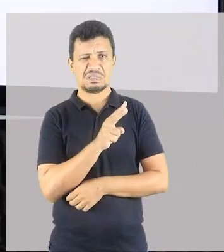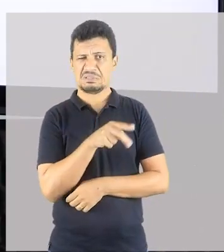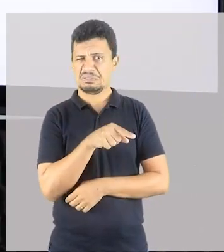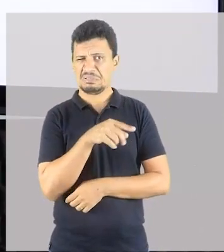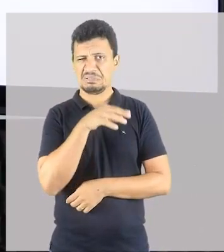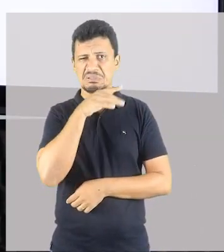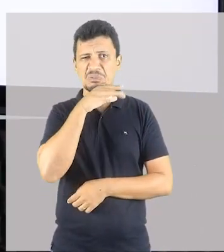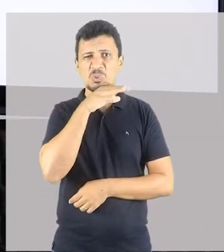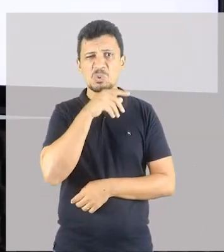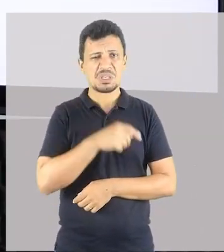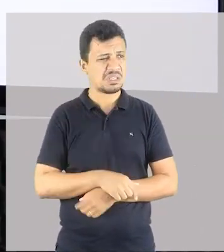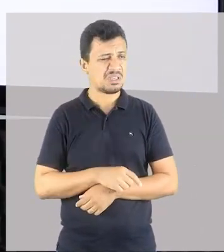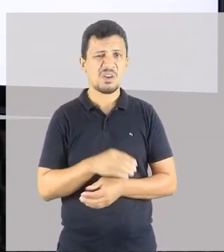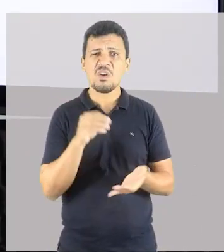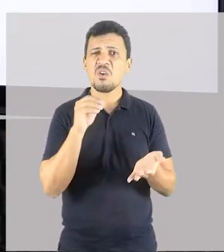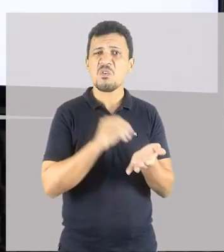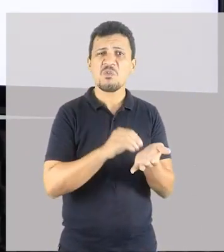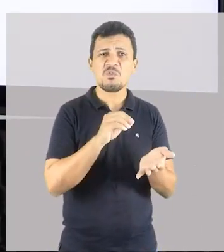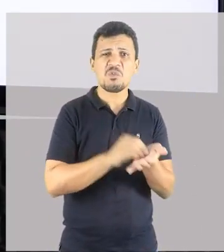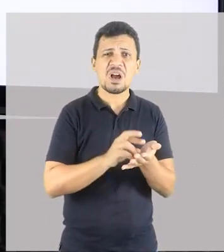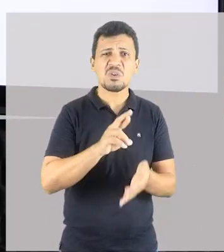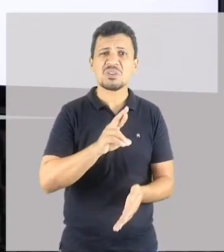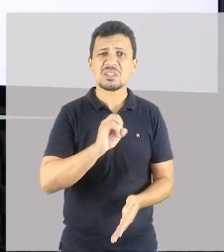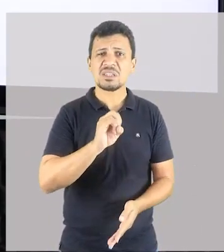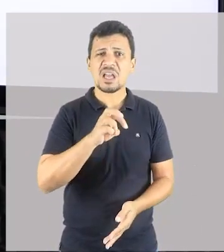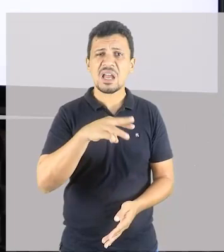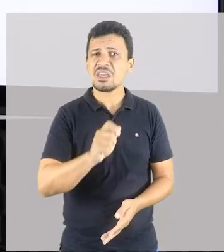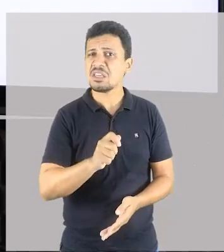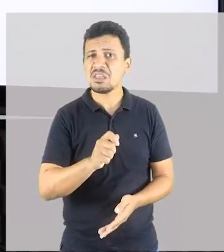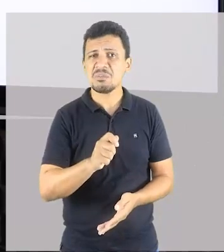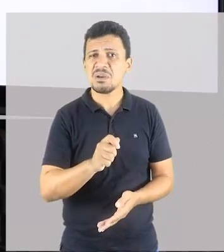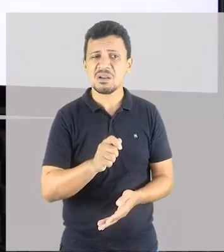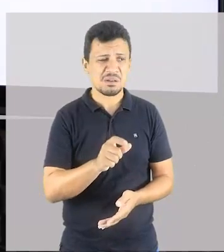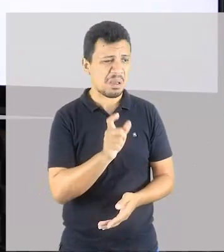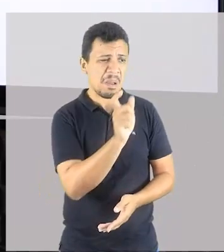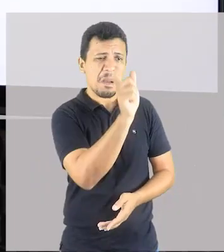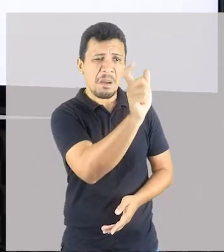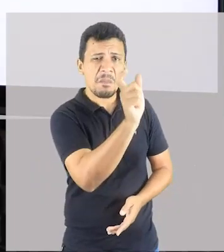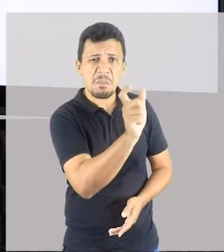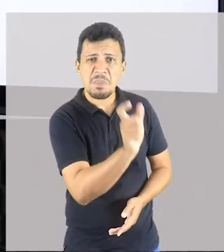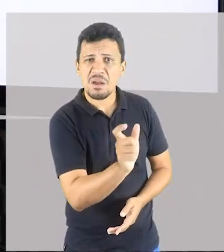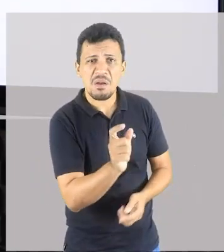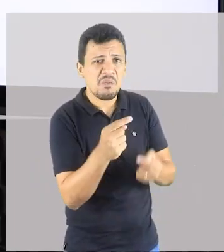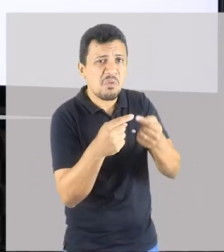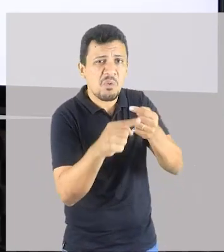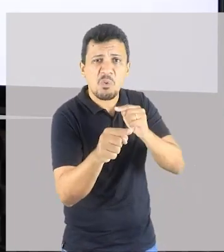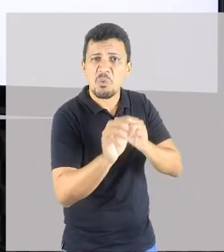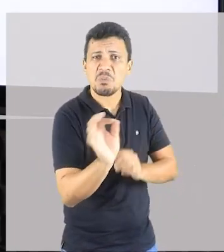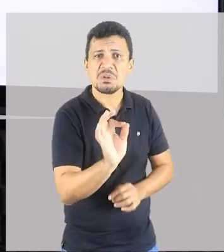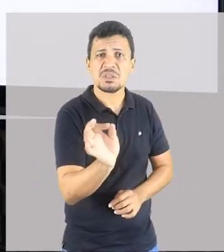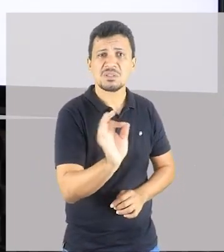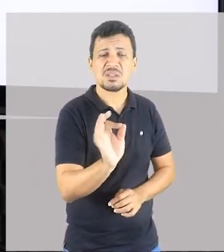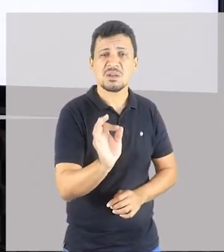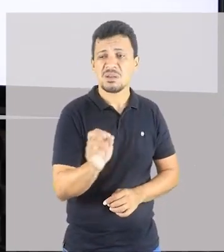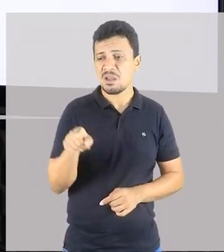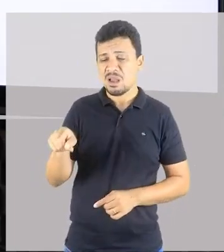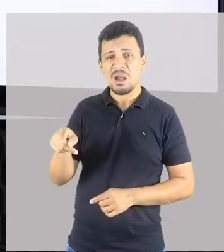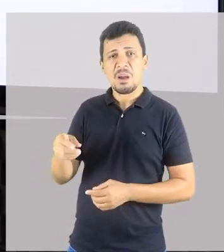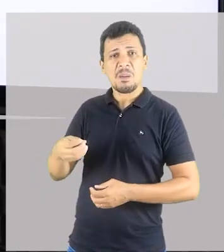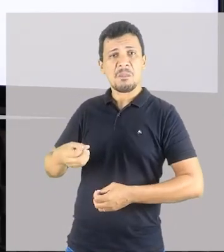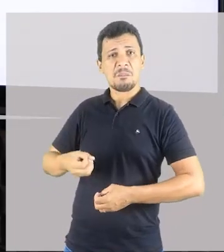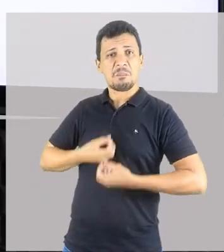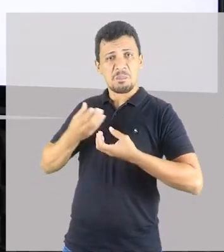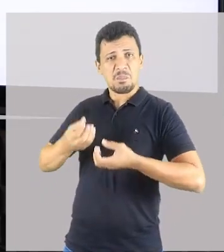não rimava, não tinha a mesma métrica que era antes da poesia parnasiana e simbolista, né? Então,